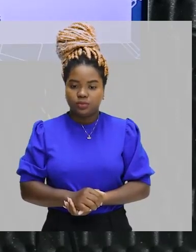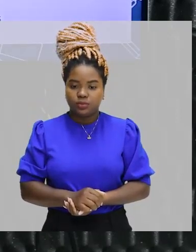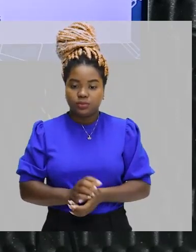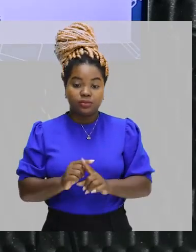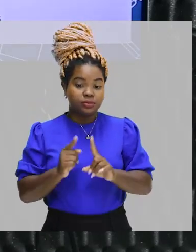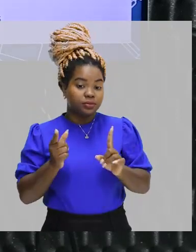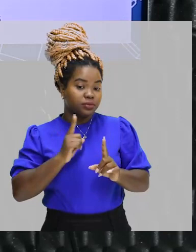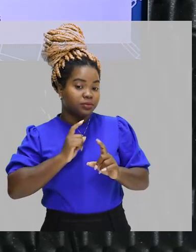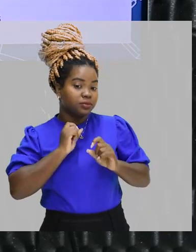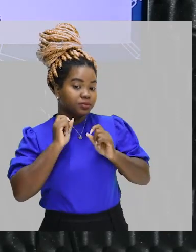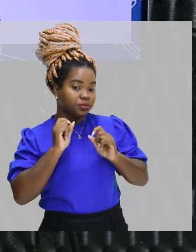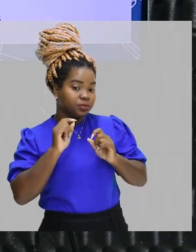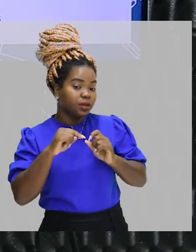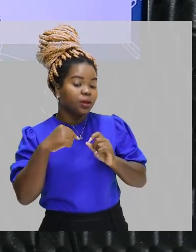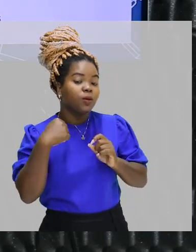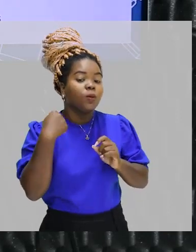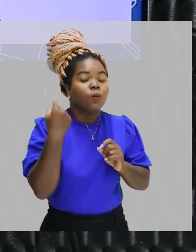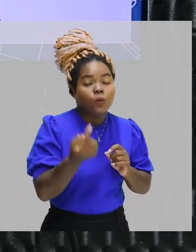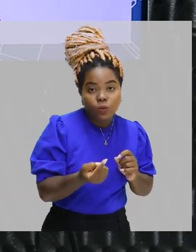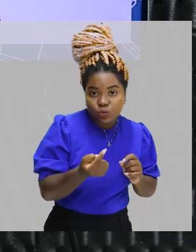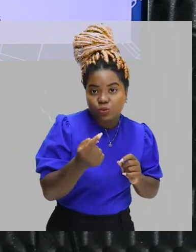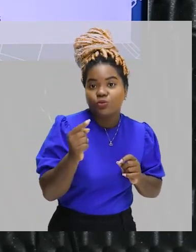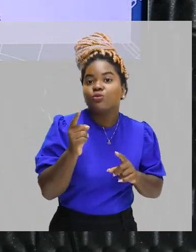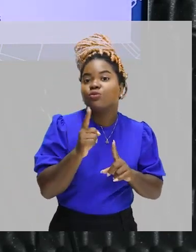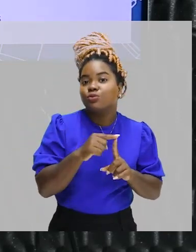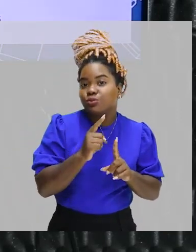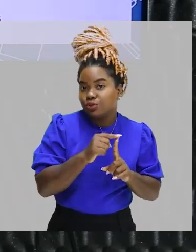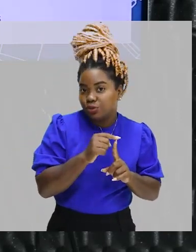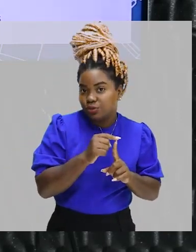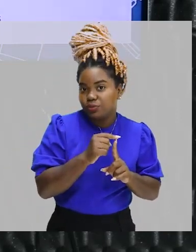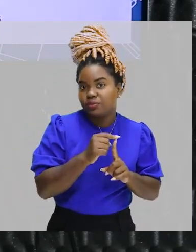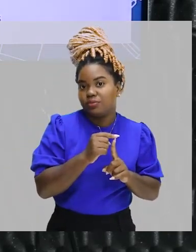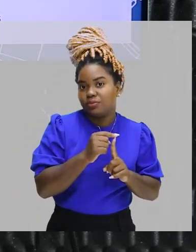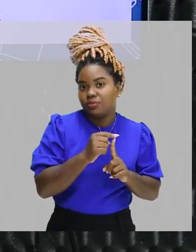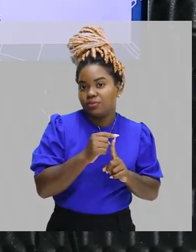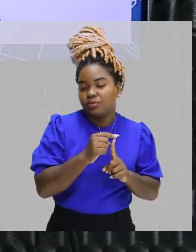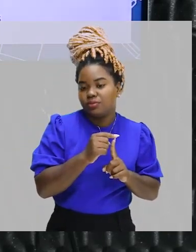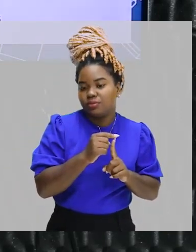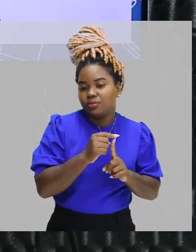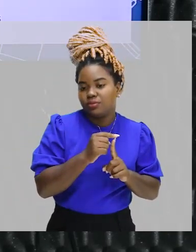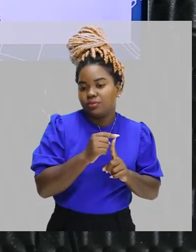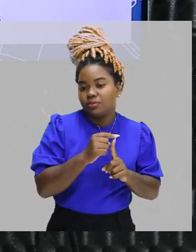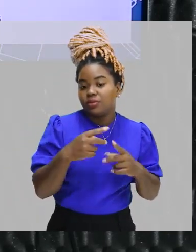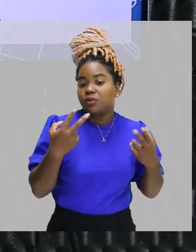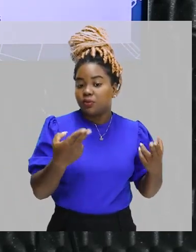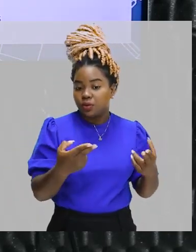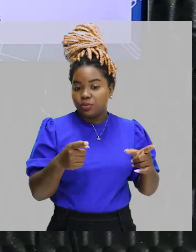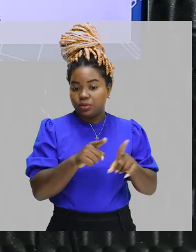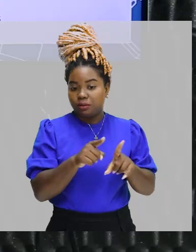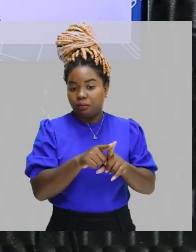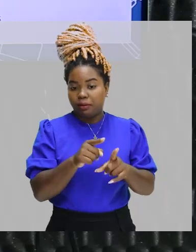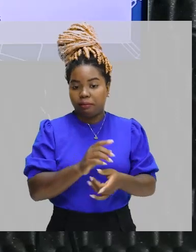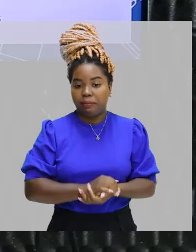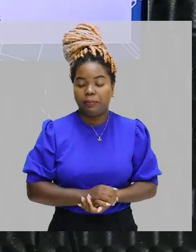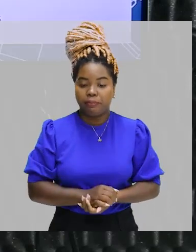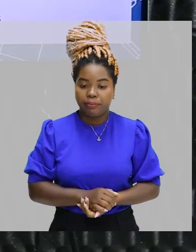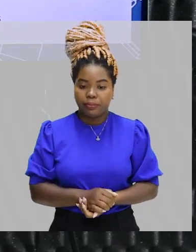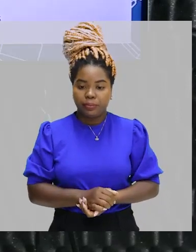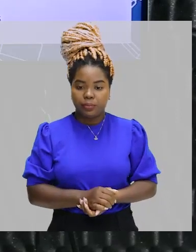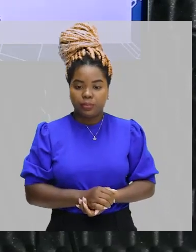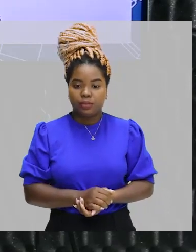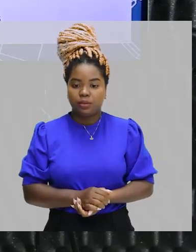nós temos outros aceleradores de partículas, certo? Do mesmo formato, não do mesmo tamanho, mas do mesmo